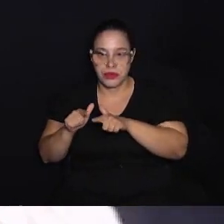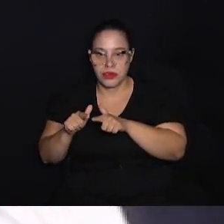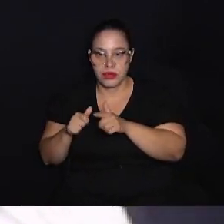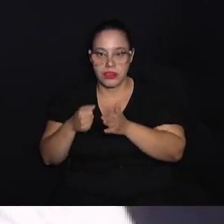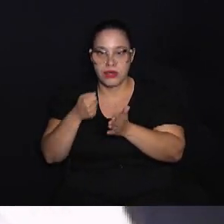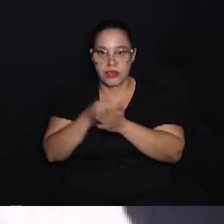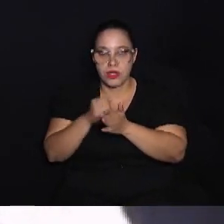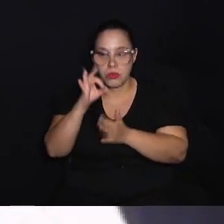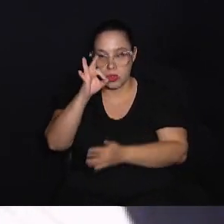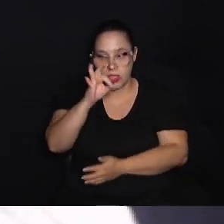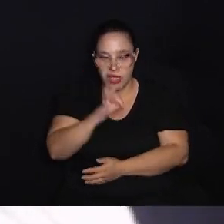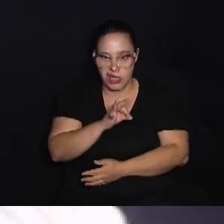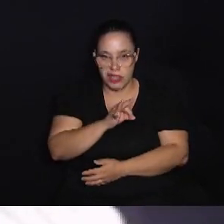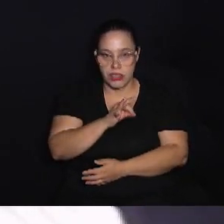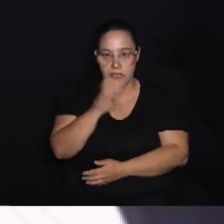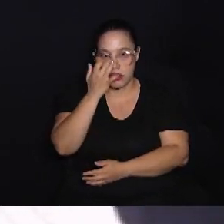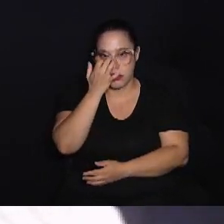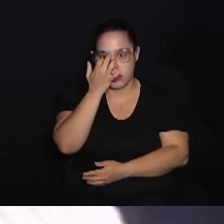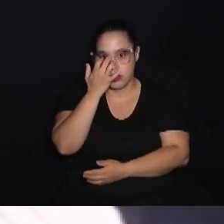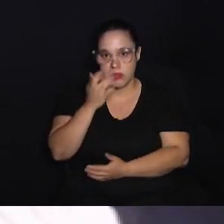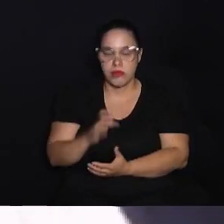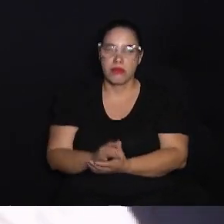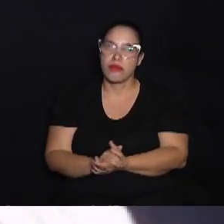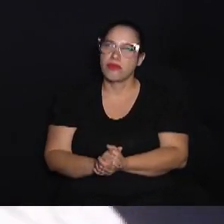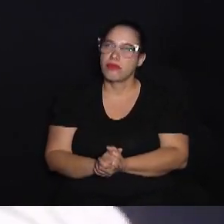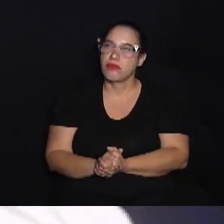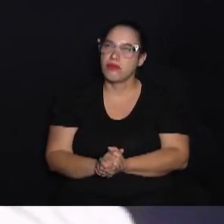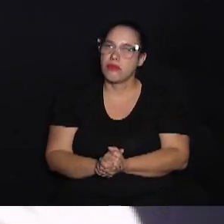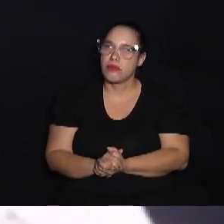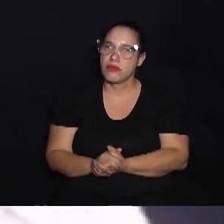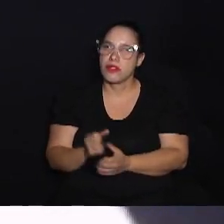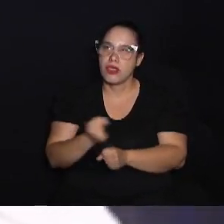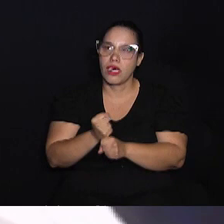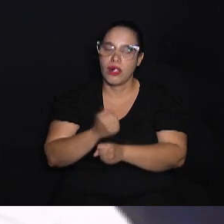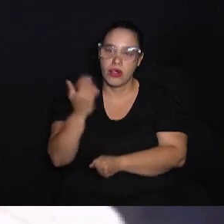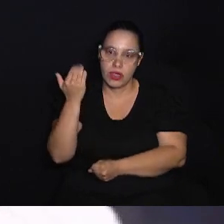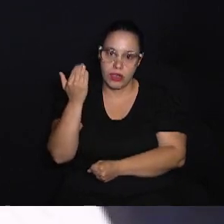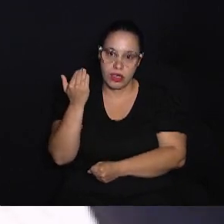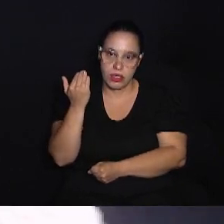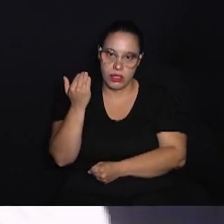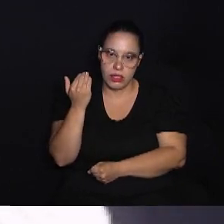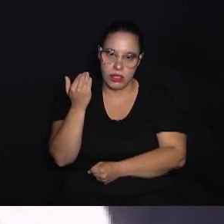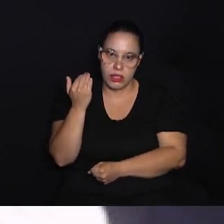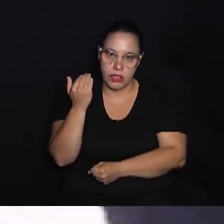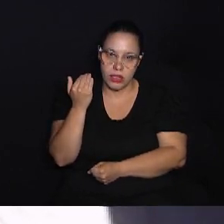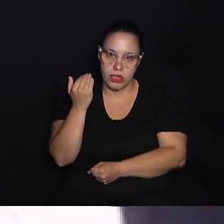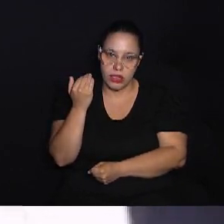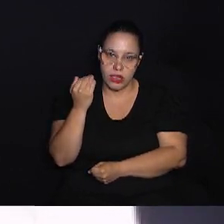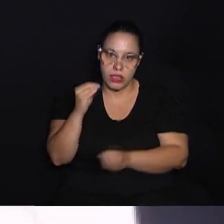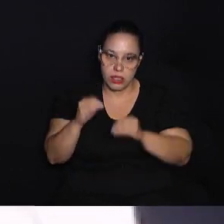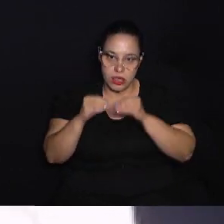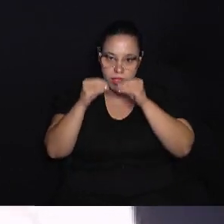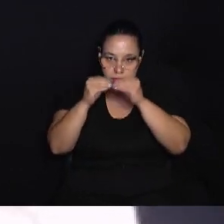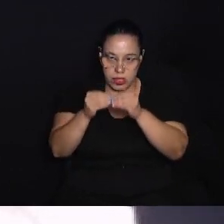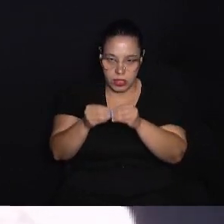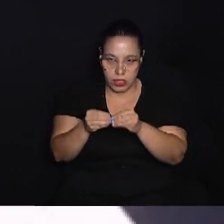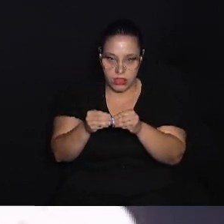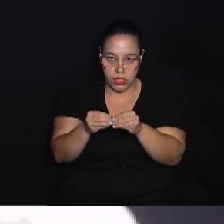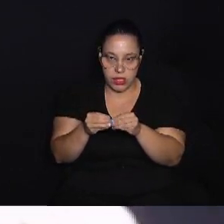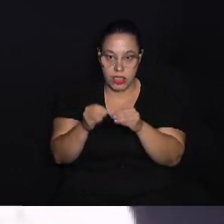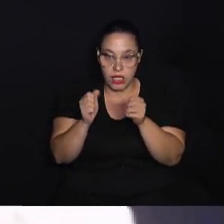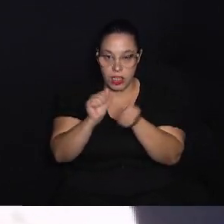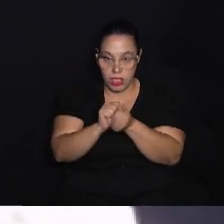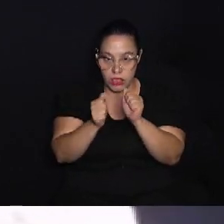Então, a gente trabalha com porcentagens, né? Então, até ano passado, a gente tinha que descartar, tinha que